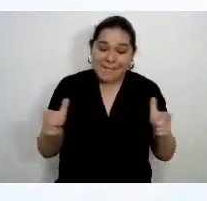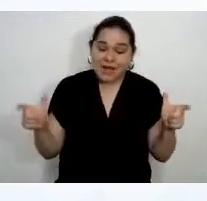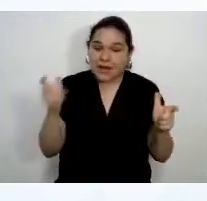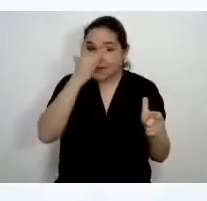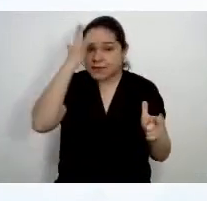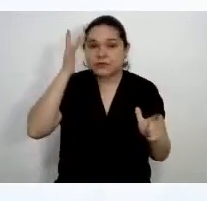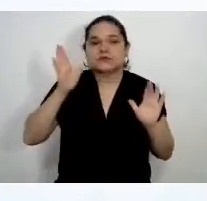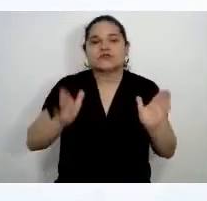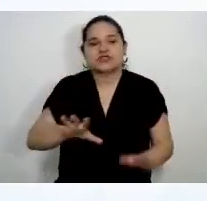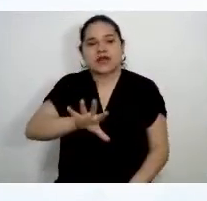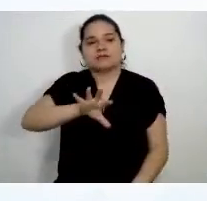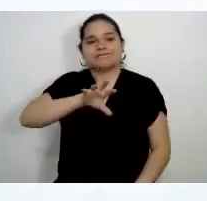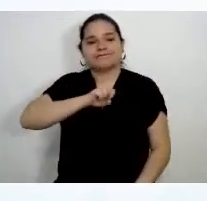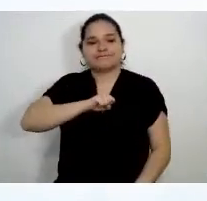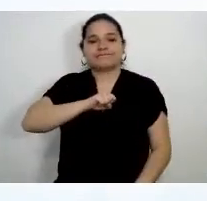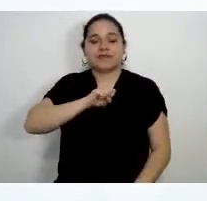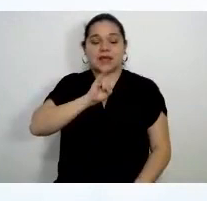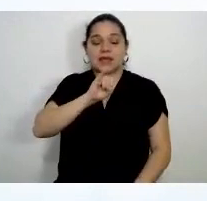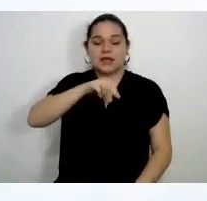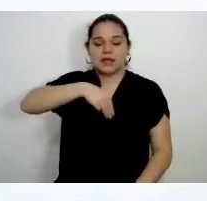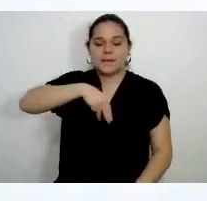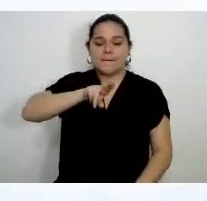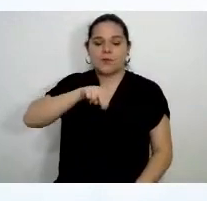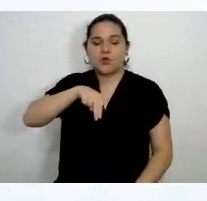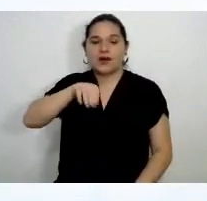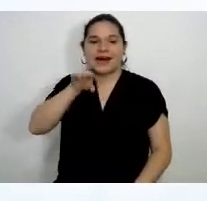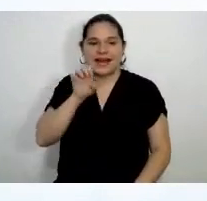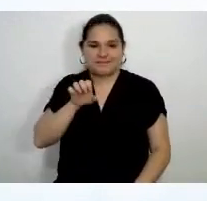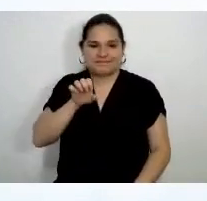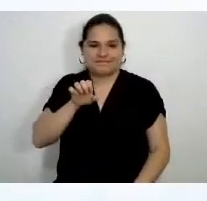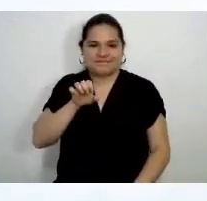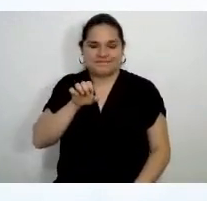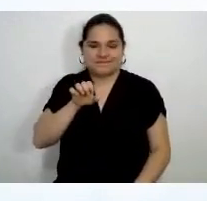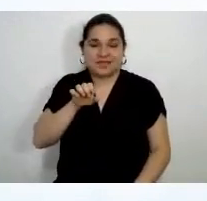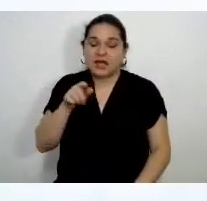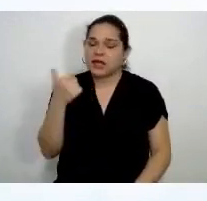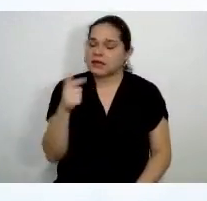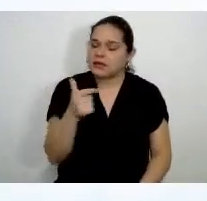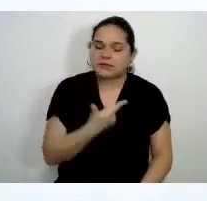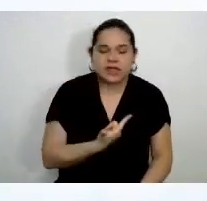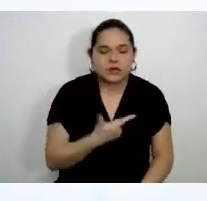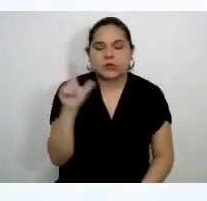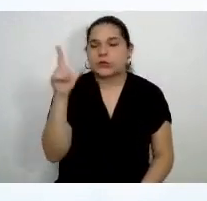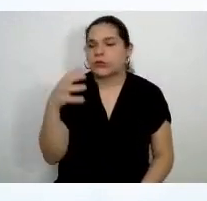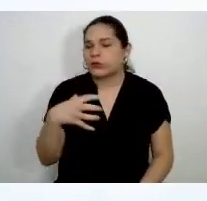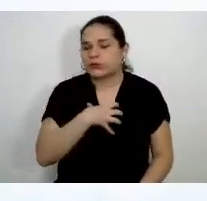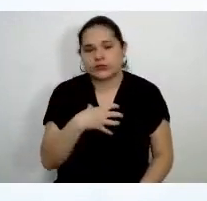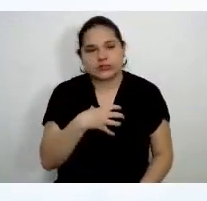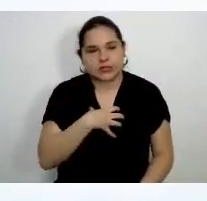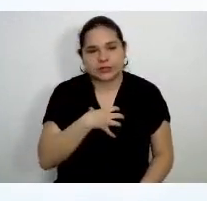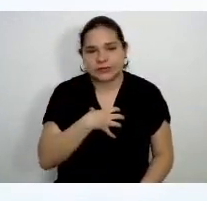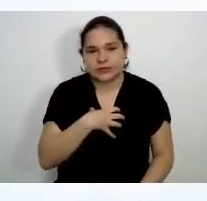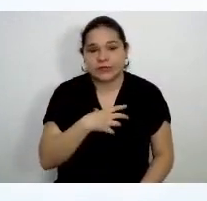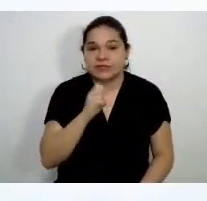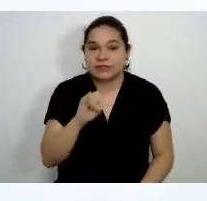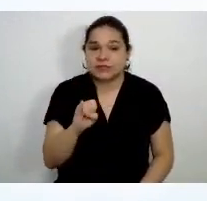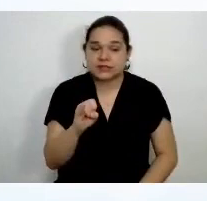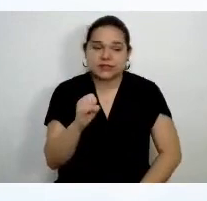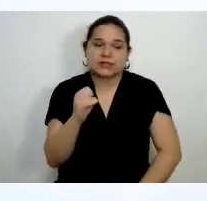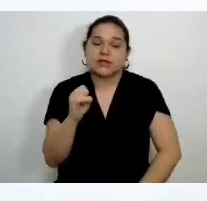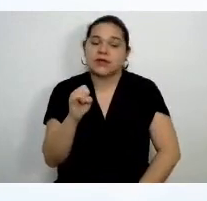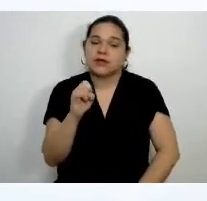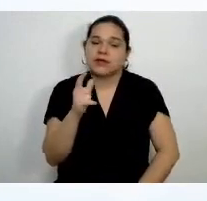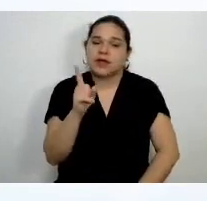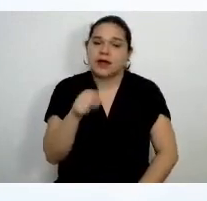pessoas estiver imune. Não existe nenhuma outra forma de adquirir imunidade de rebanho que não